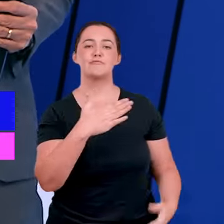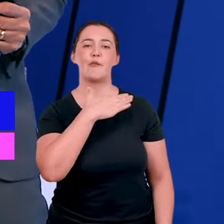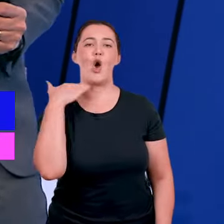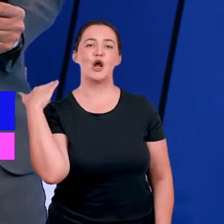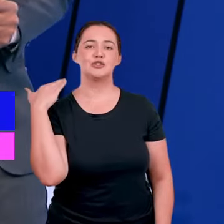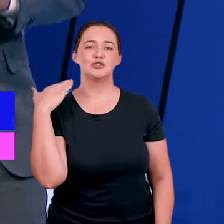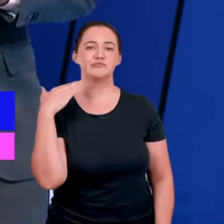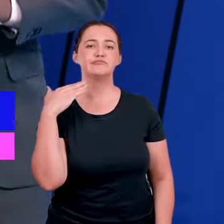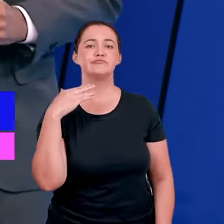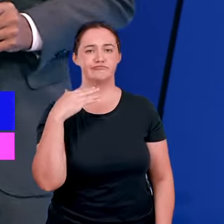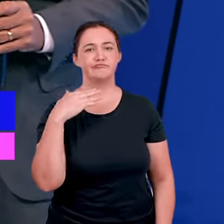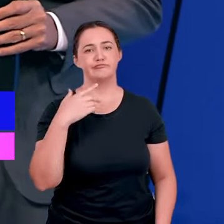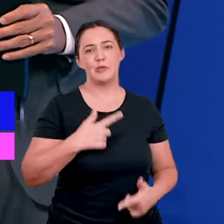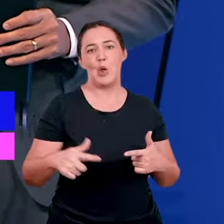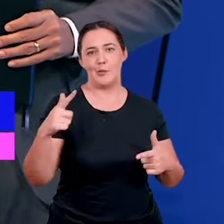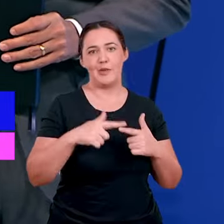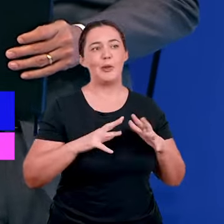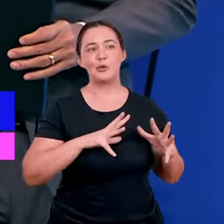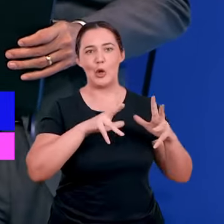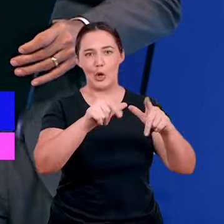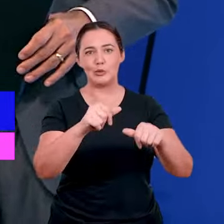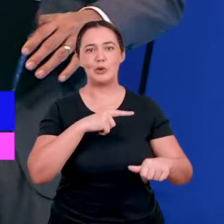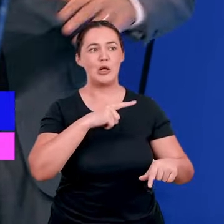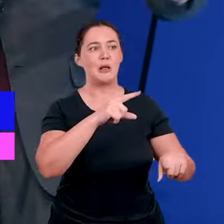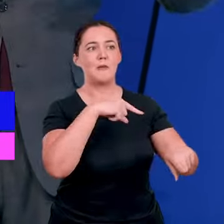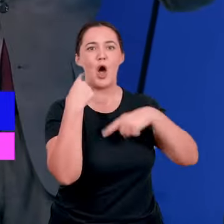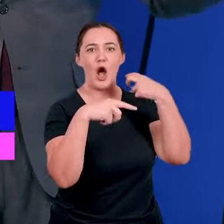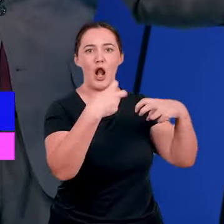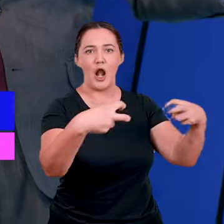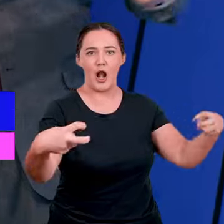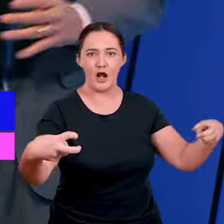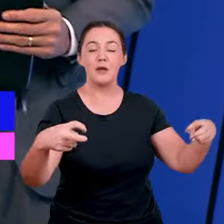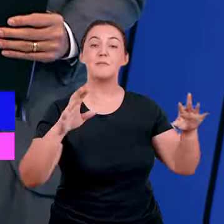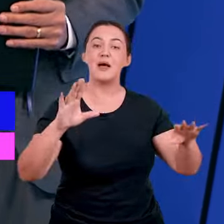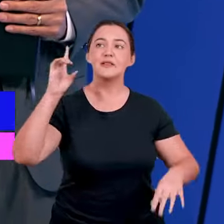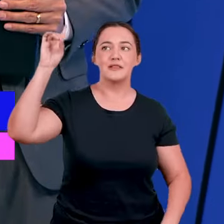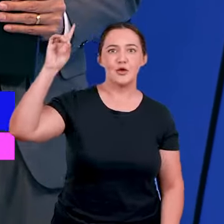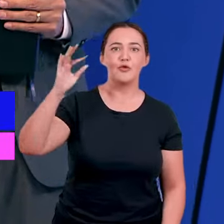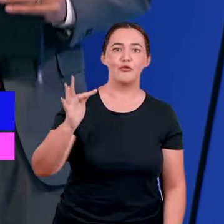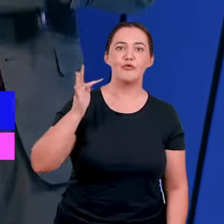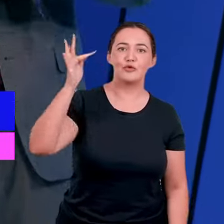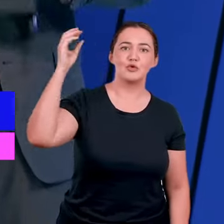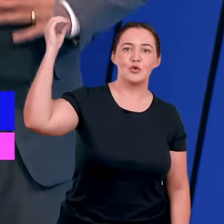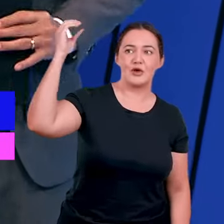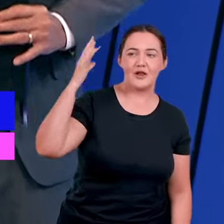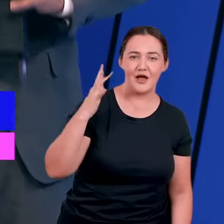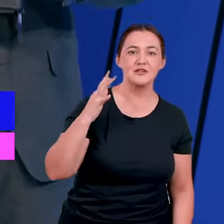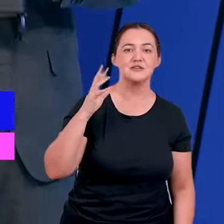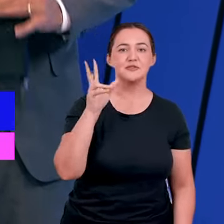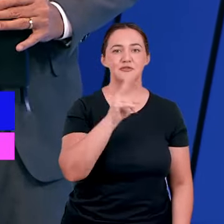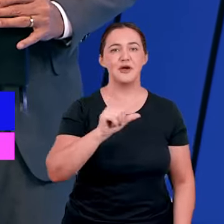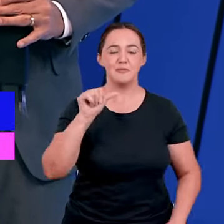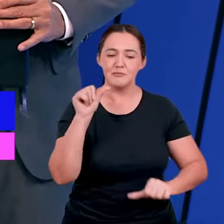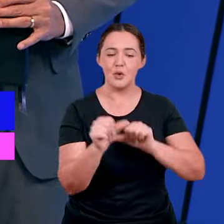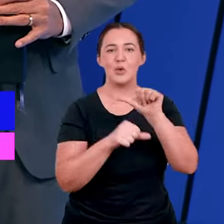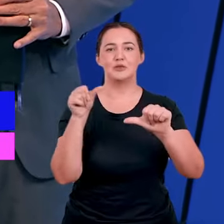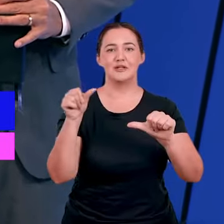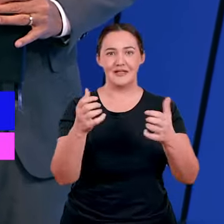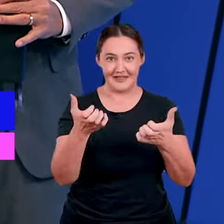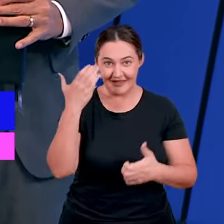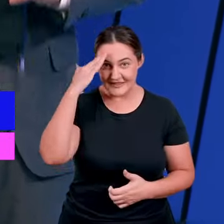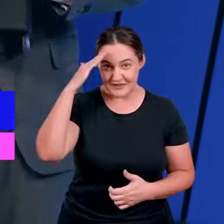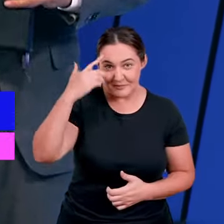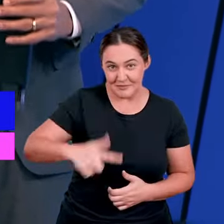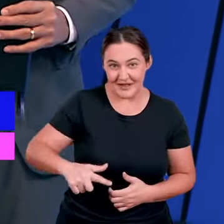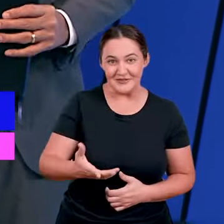todos nós. Mas essa graça também nos abre possibilidades para termos a vida eterna. Quer entender